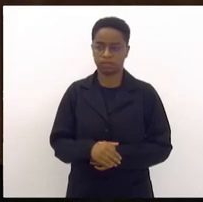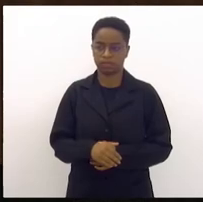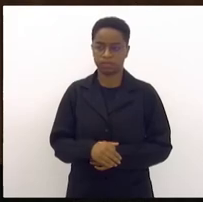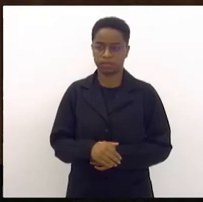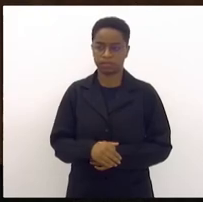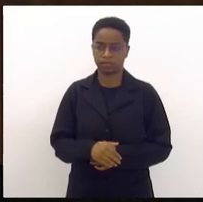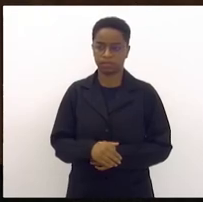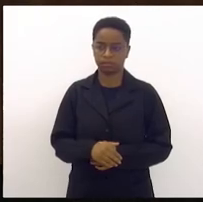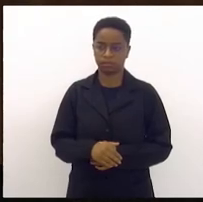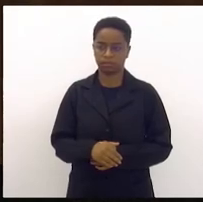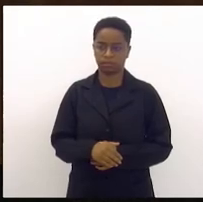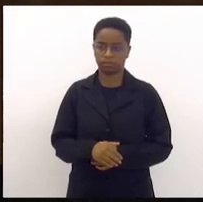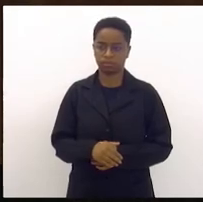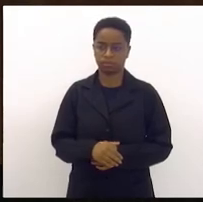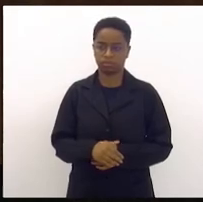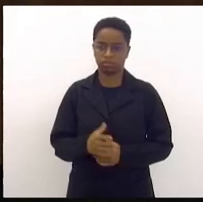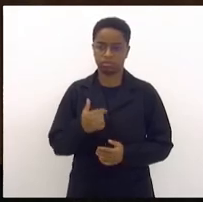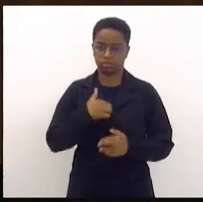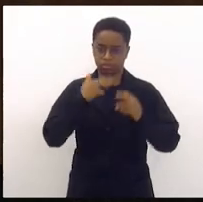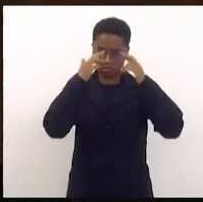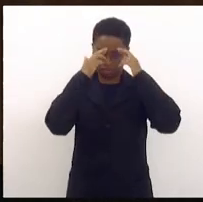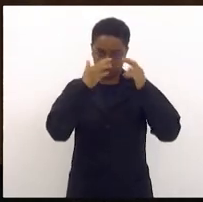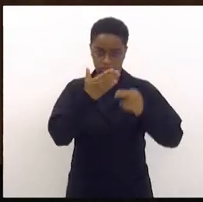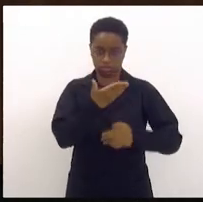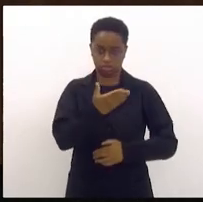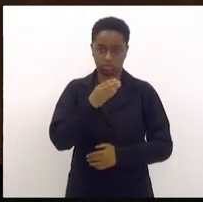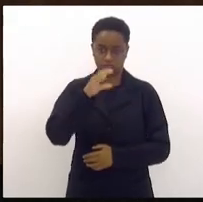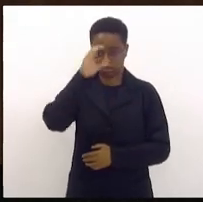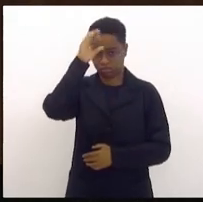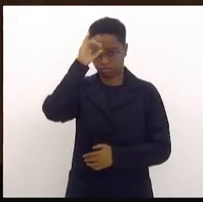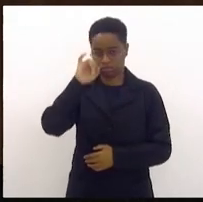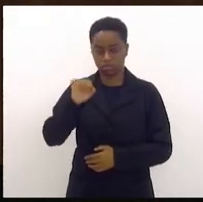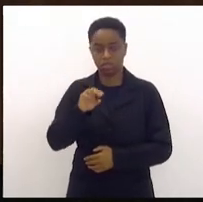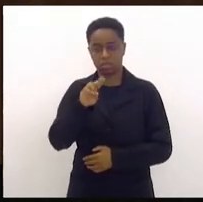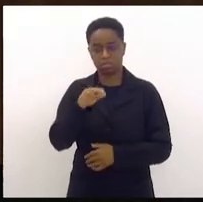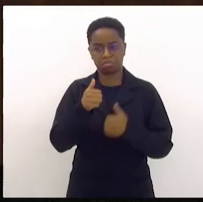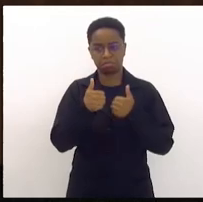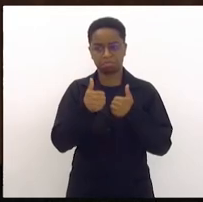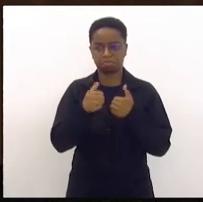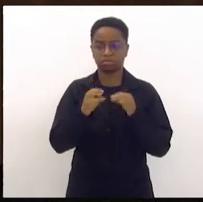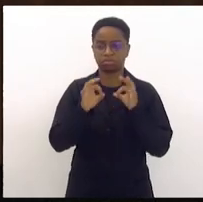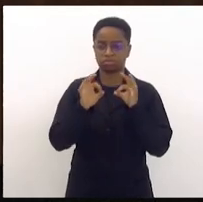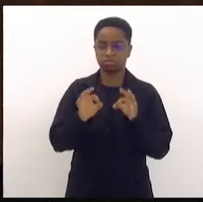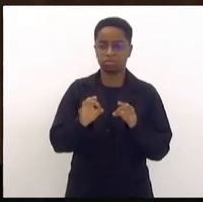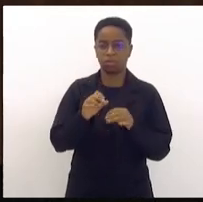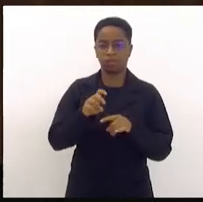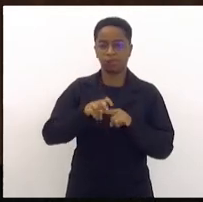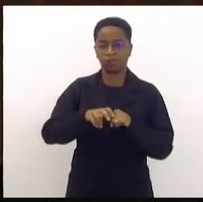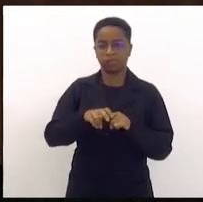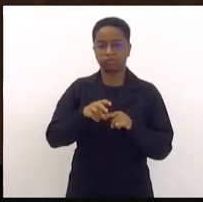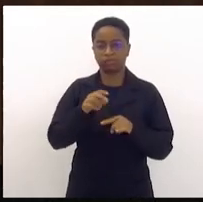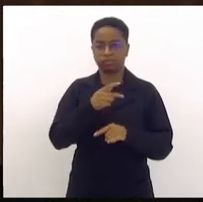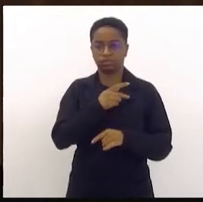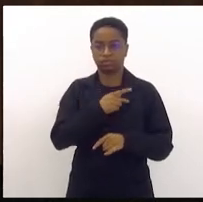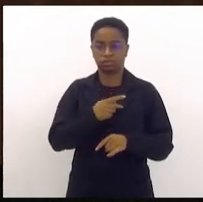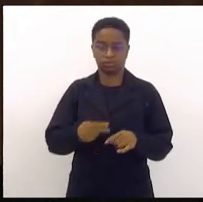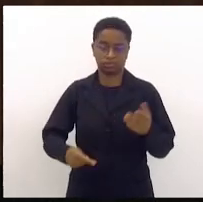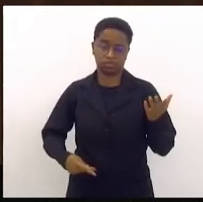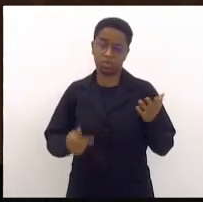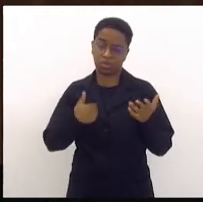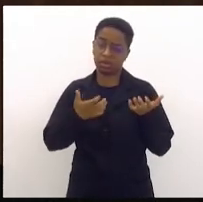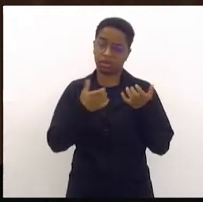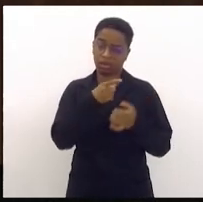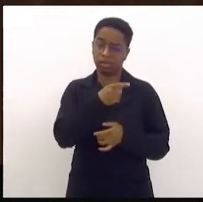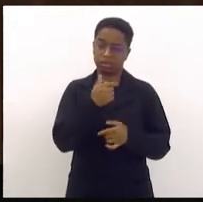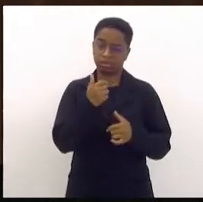Com todo respeito à nossa querida tia Ju, que fica muito bem sentada nessa cadeira com o presidente, né? Gostaria que ela fosse presidente